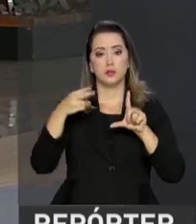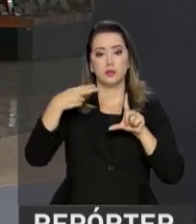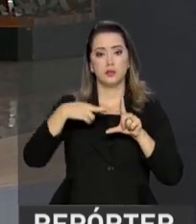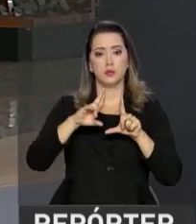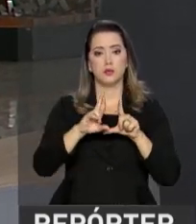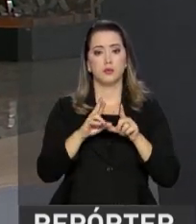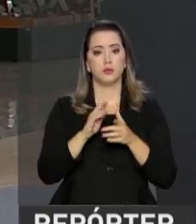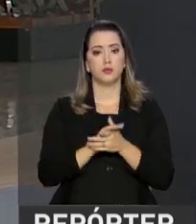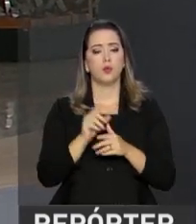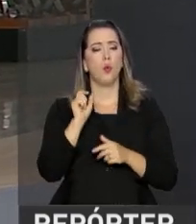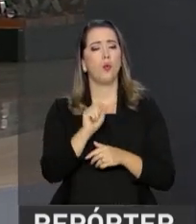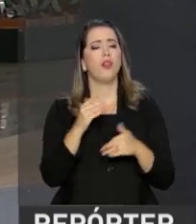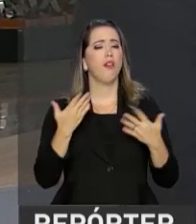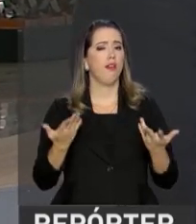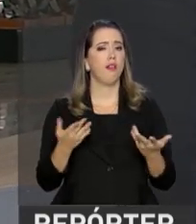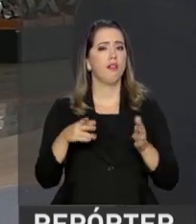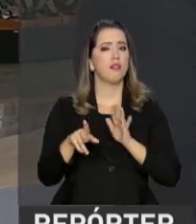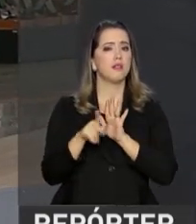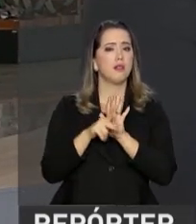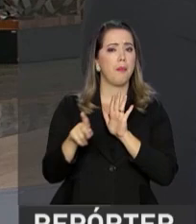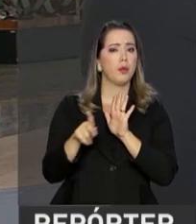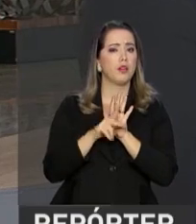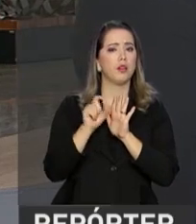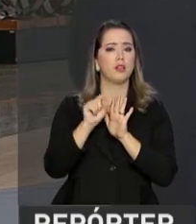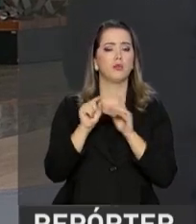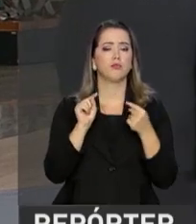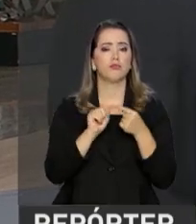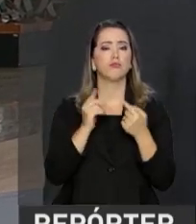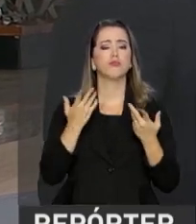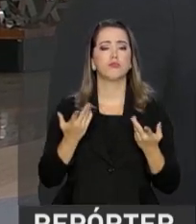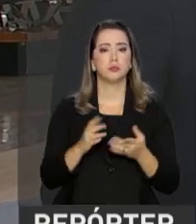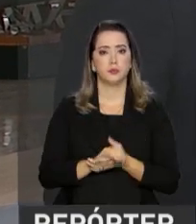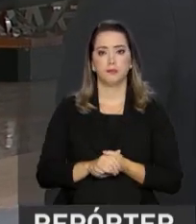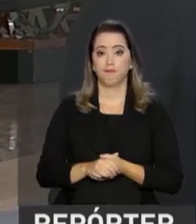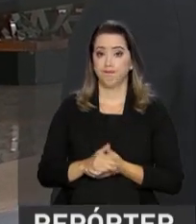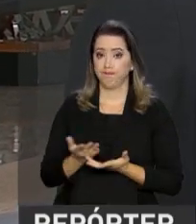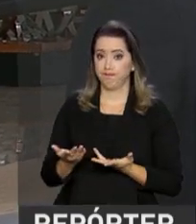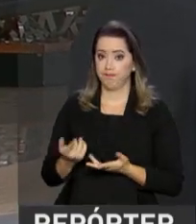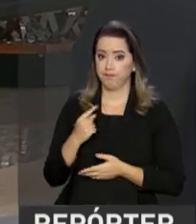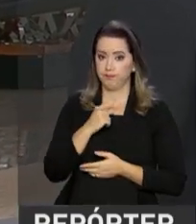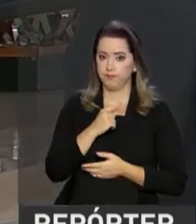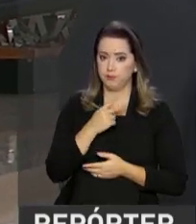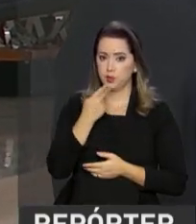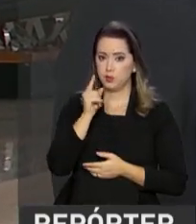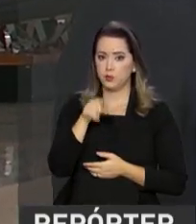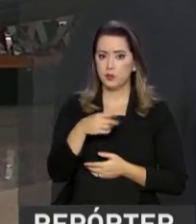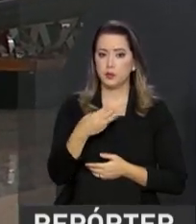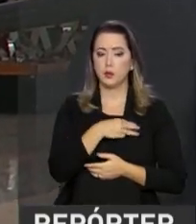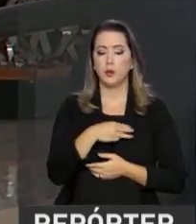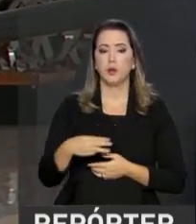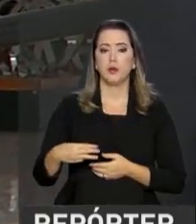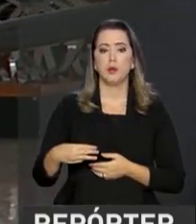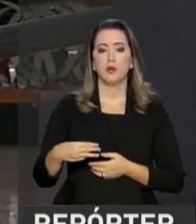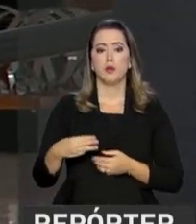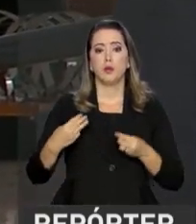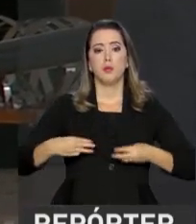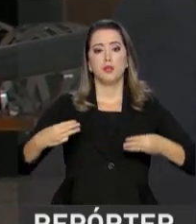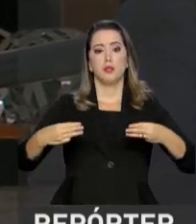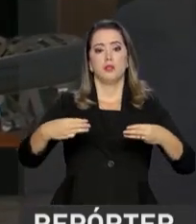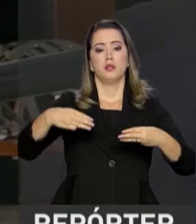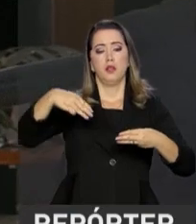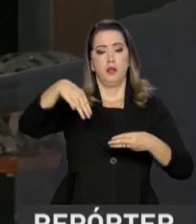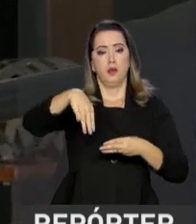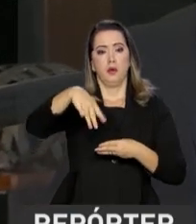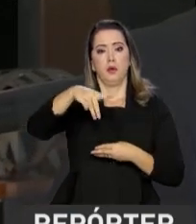o que é essa portaria qualquer objetivo dela do que ela trata da mudança do desenvolvimento social públicas a portaria ele